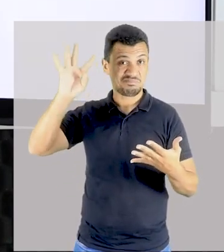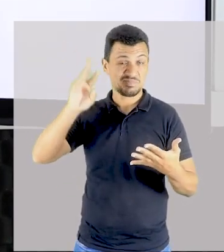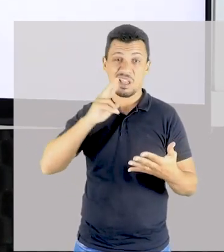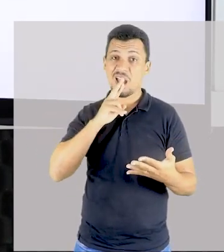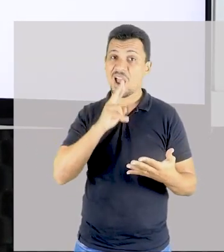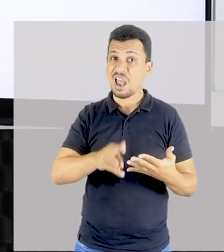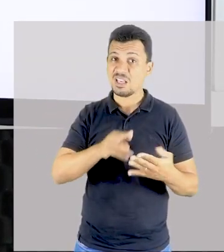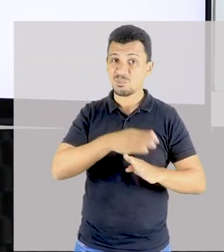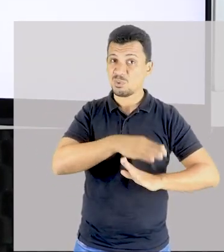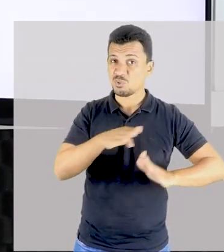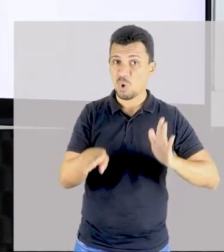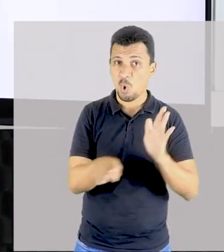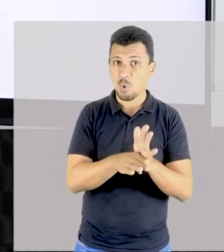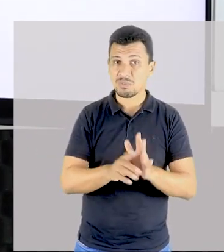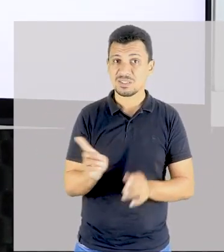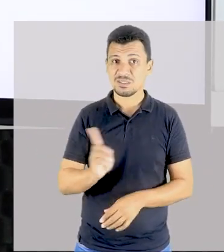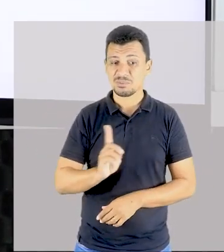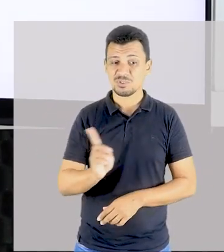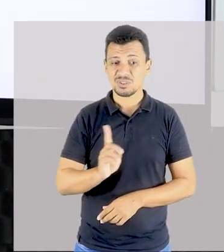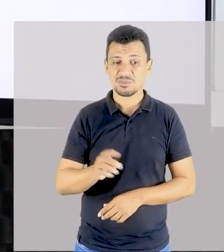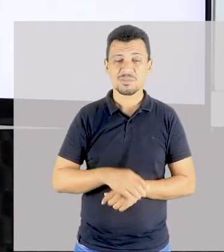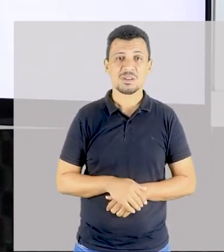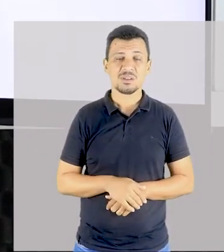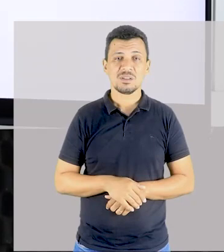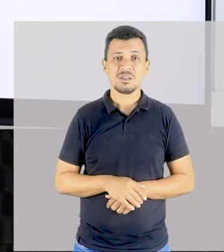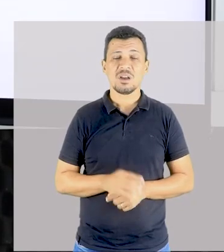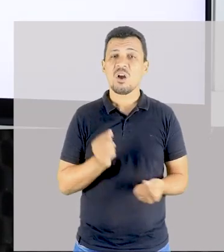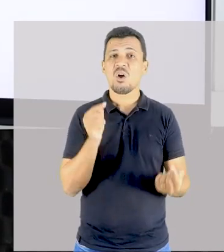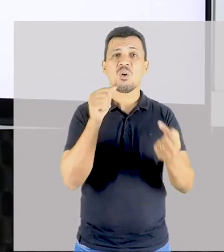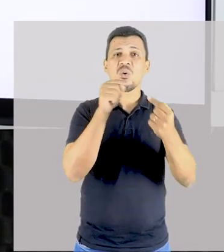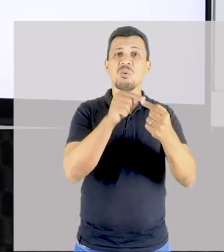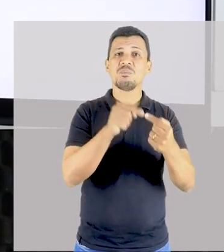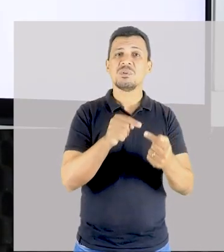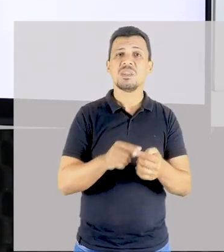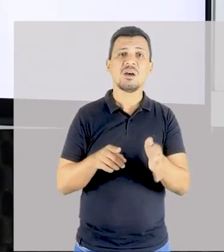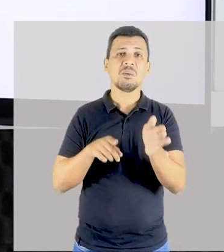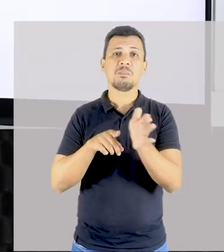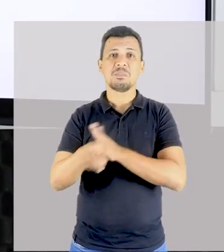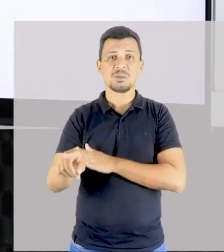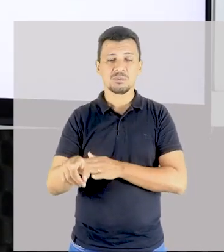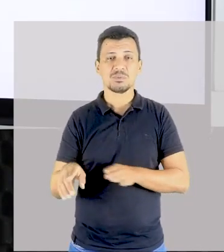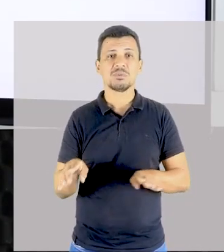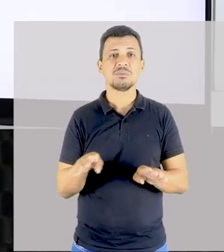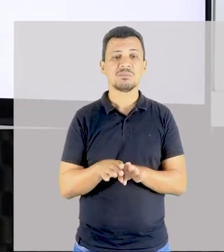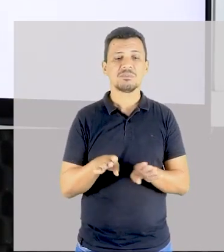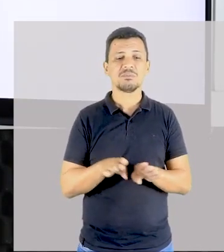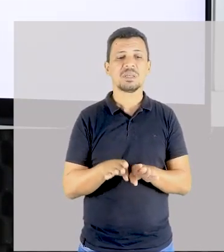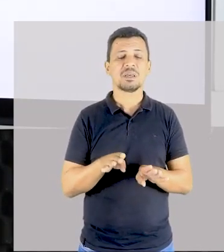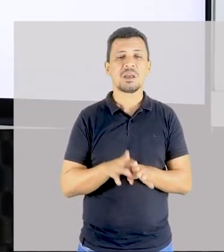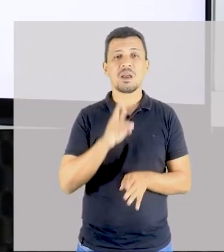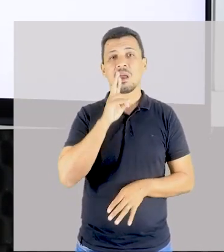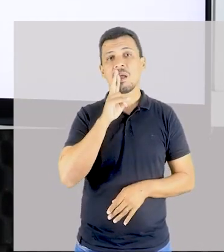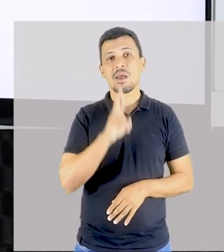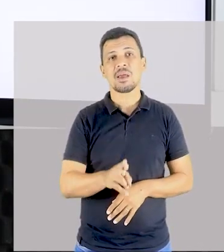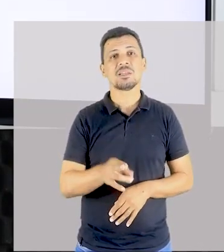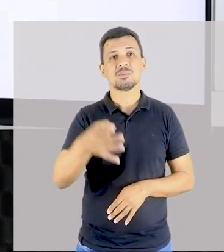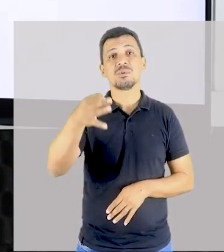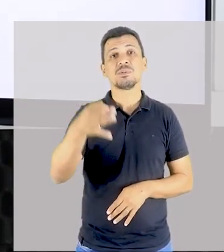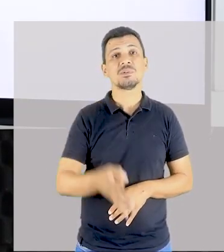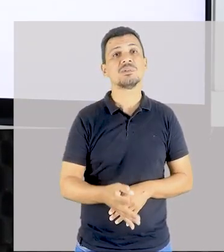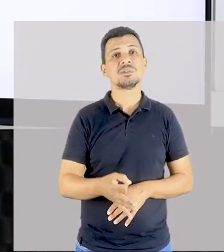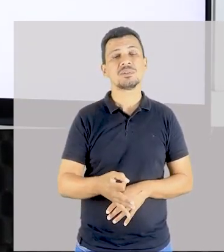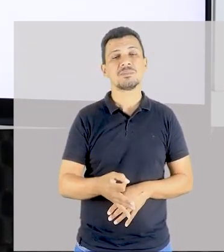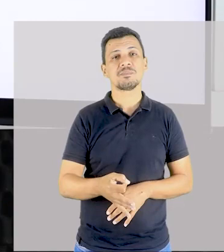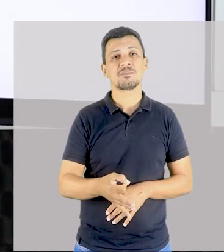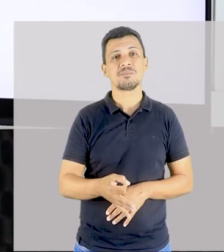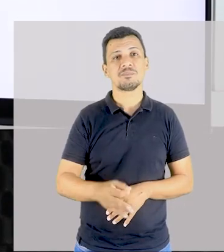responde completamente ao que foi perguntado de acordo com a forma como foi perguntado e o que foi perguntado a opção que melhor